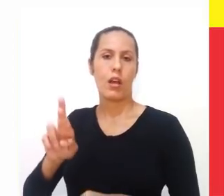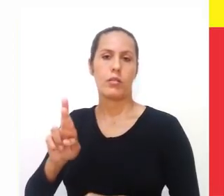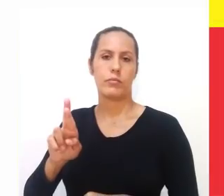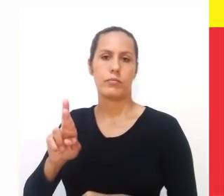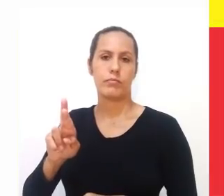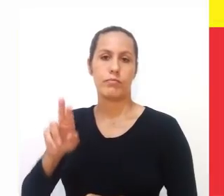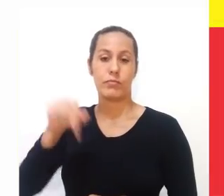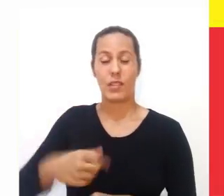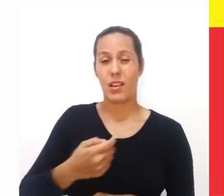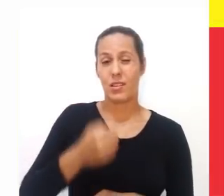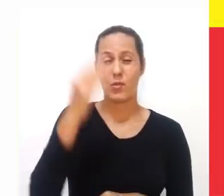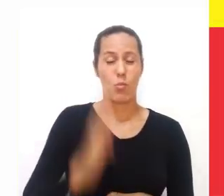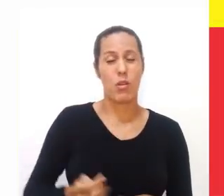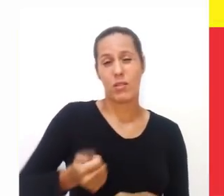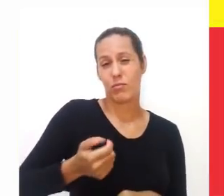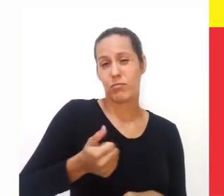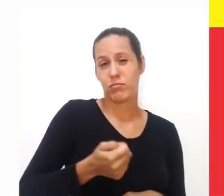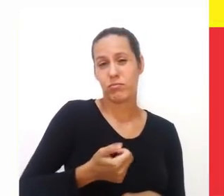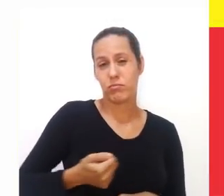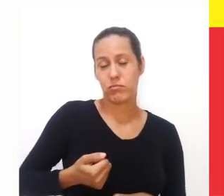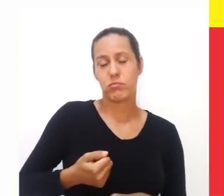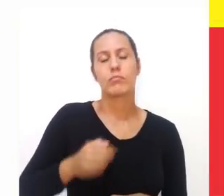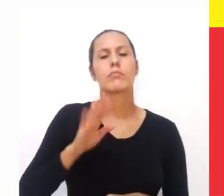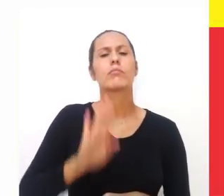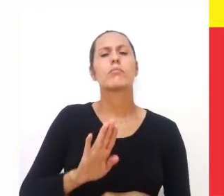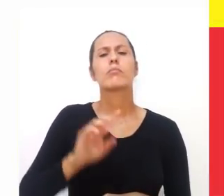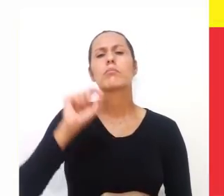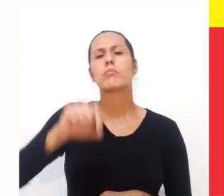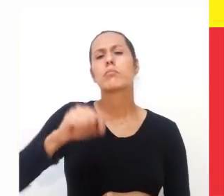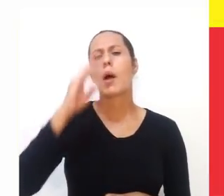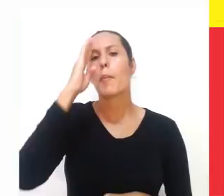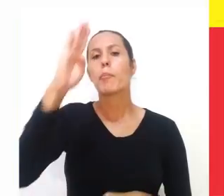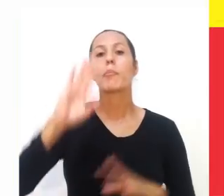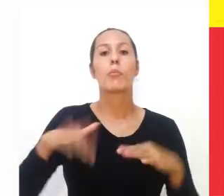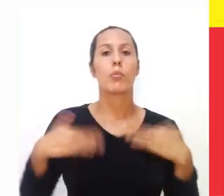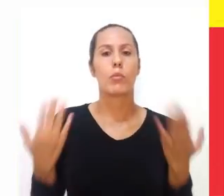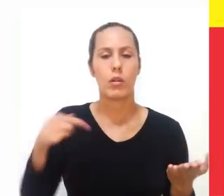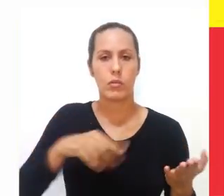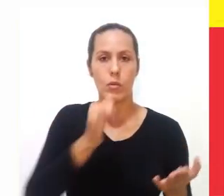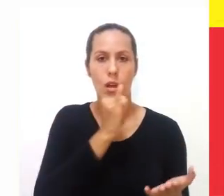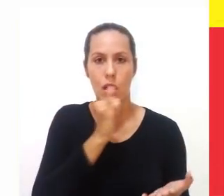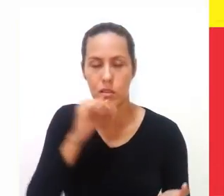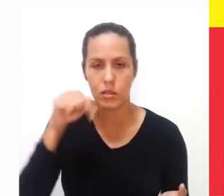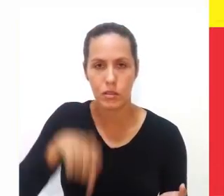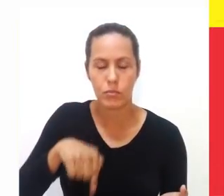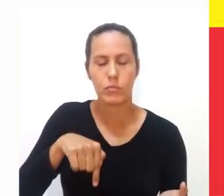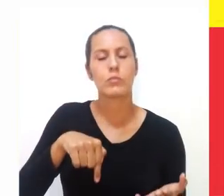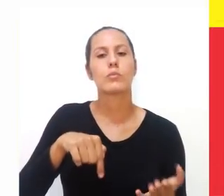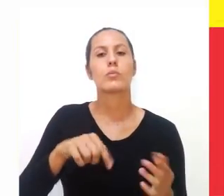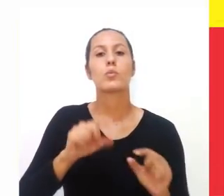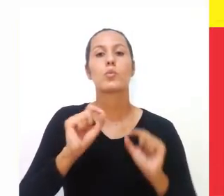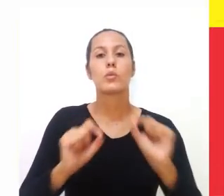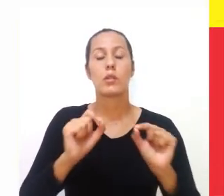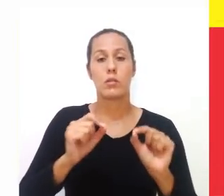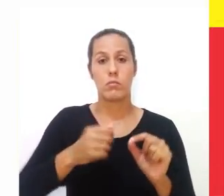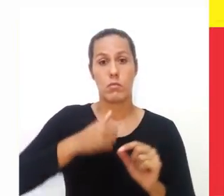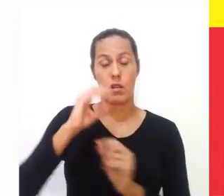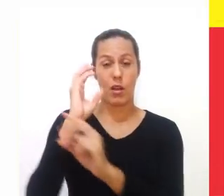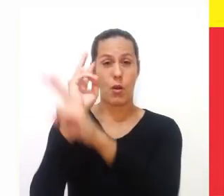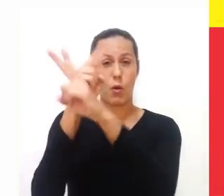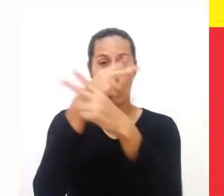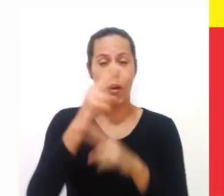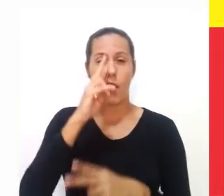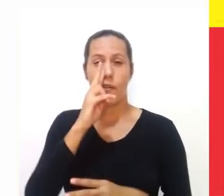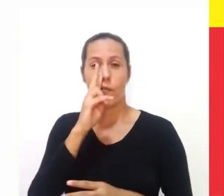país. Então, quais são as principais fontes de energia renováveis? São exemplos desse tipo de fonte energética: a